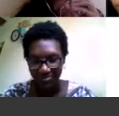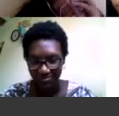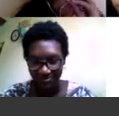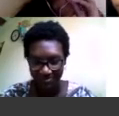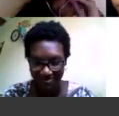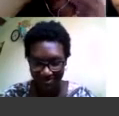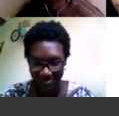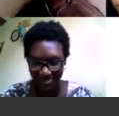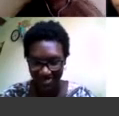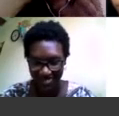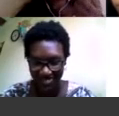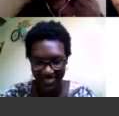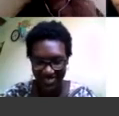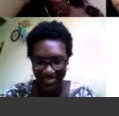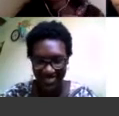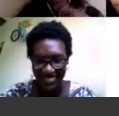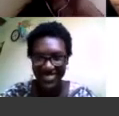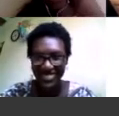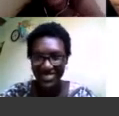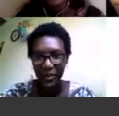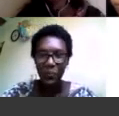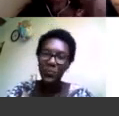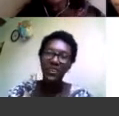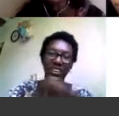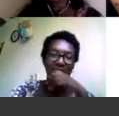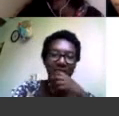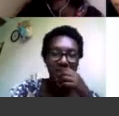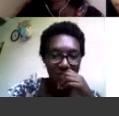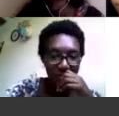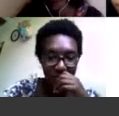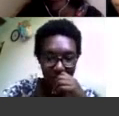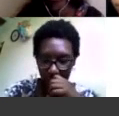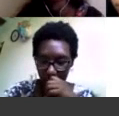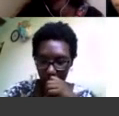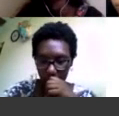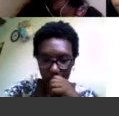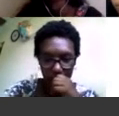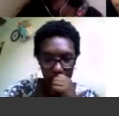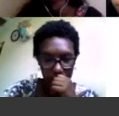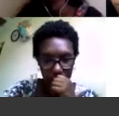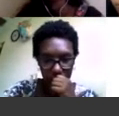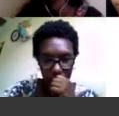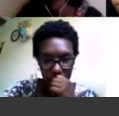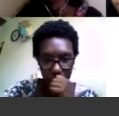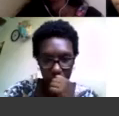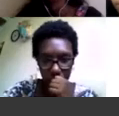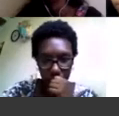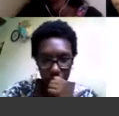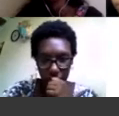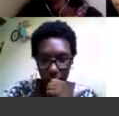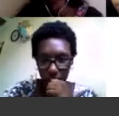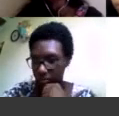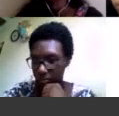Brandão pôde, né, propiciar e que a gente pôde participar a partir dessa colaboração com a professora